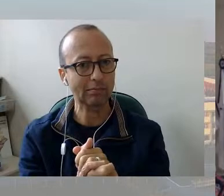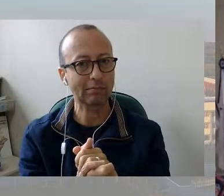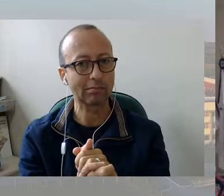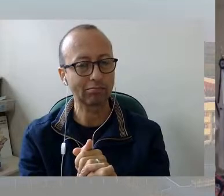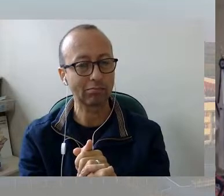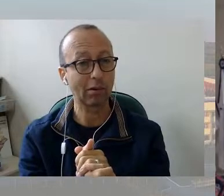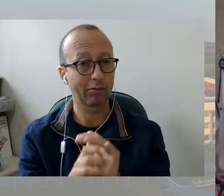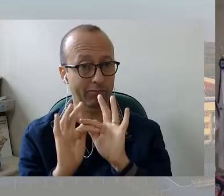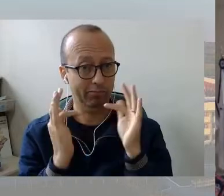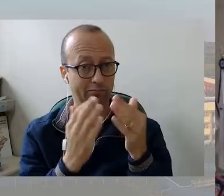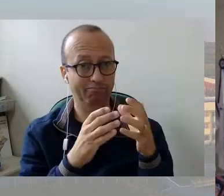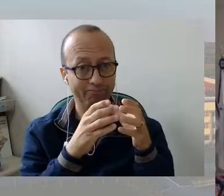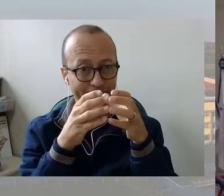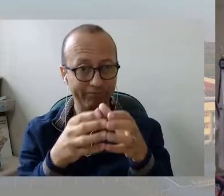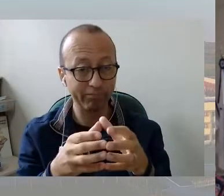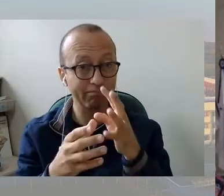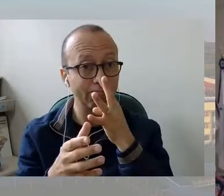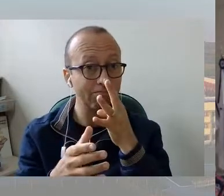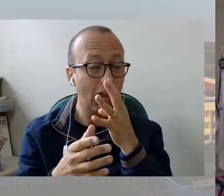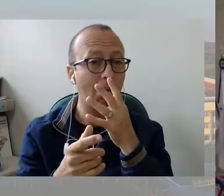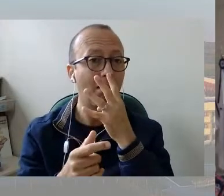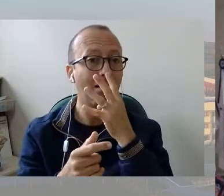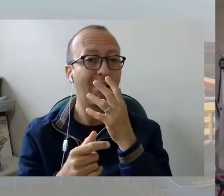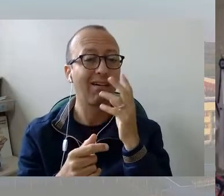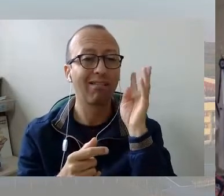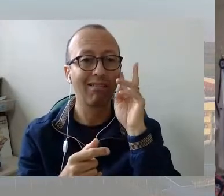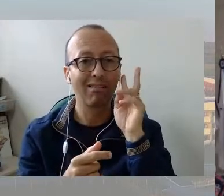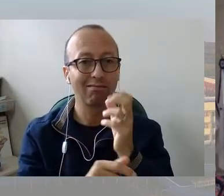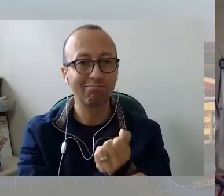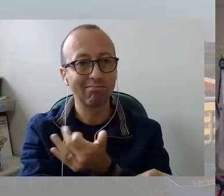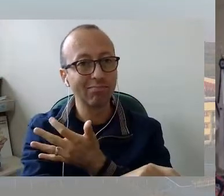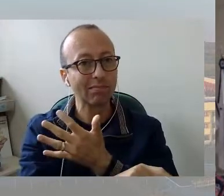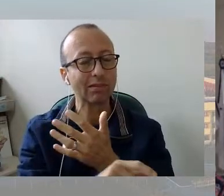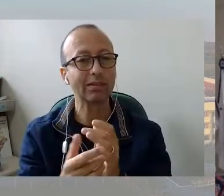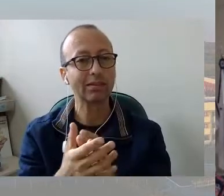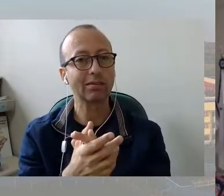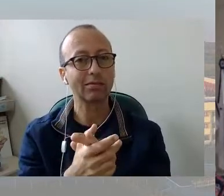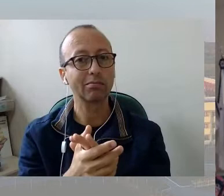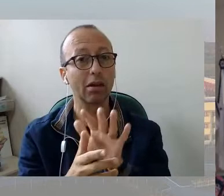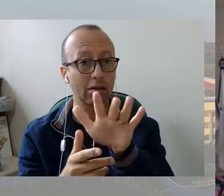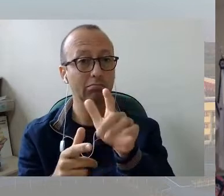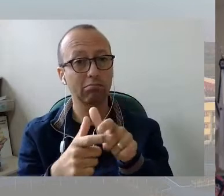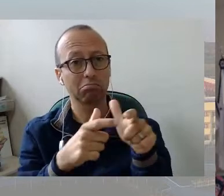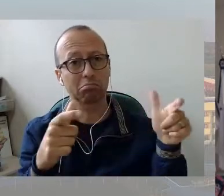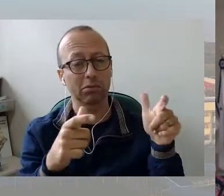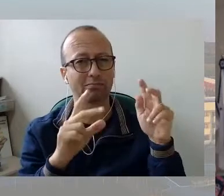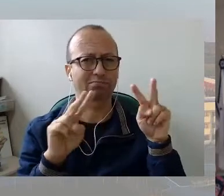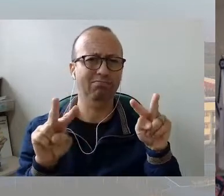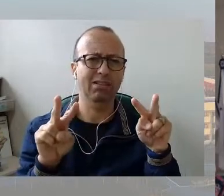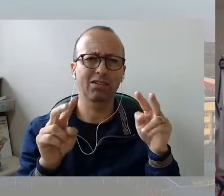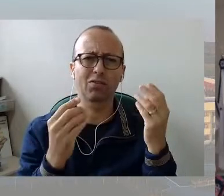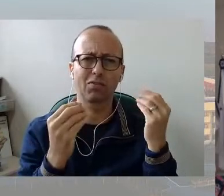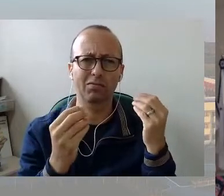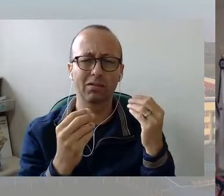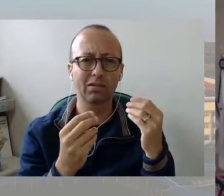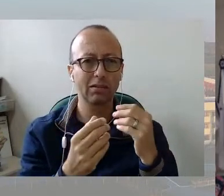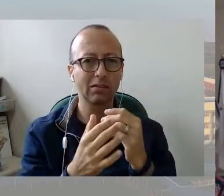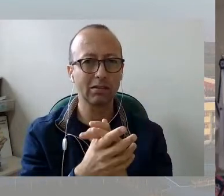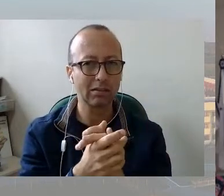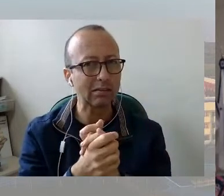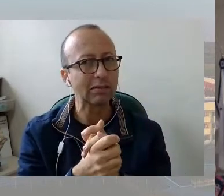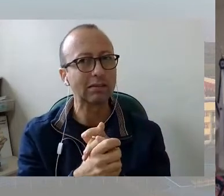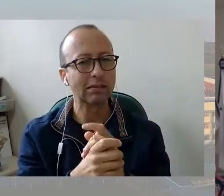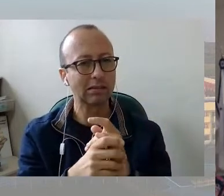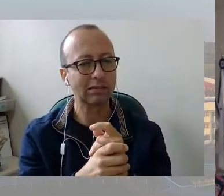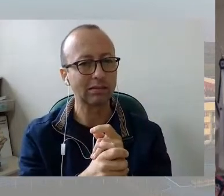histórico. E a maioria se manifestou veementemente contra o ocorrido, pois é educativo que o fizesse. Na maioria dos nossos